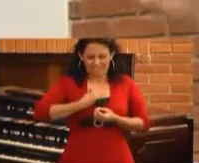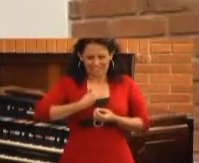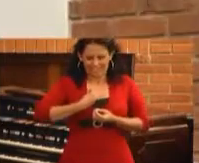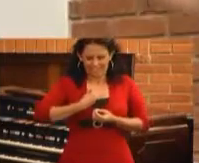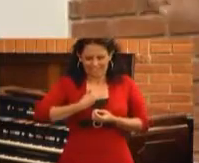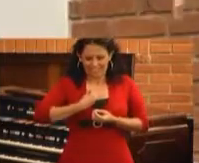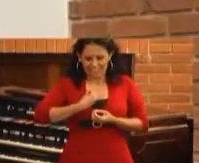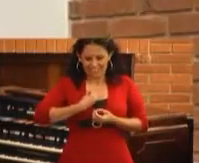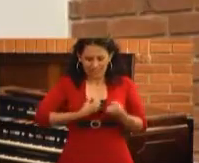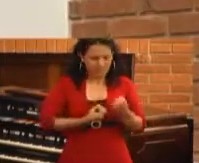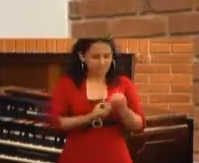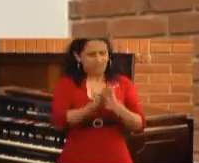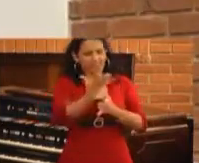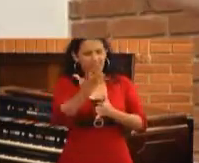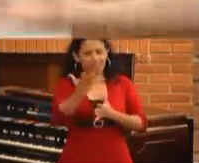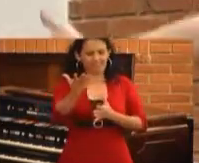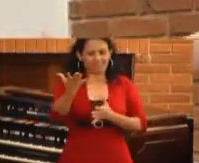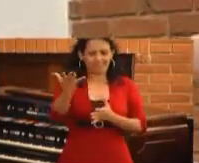Vidas apareceram ali,